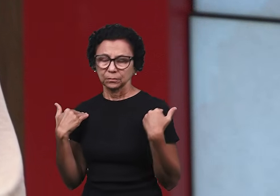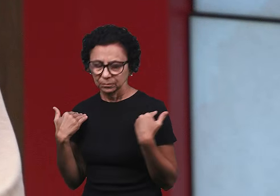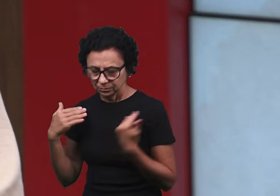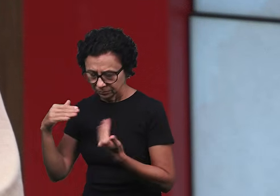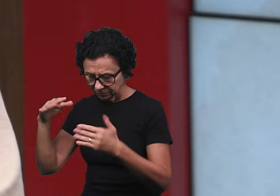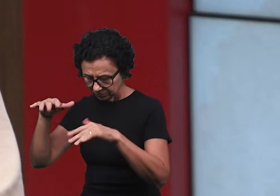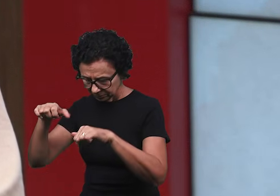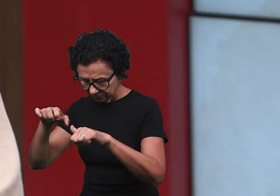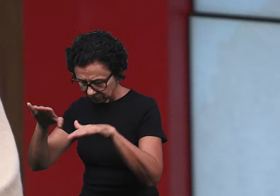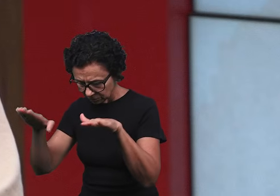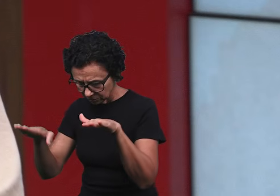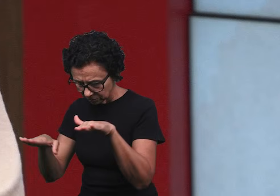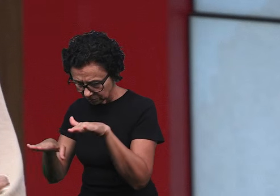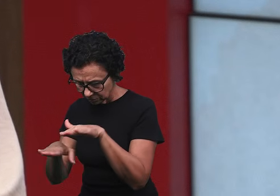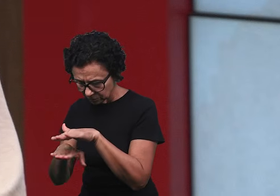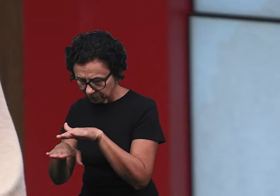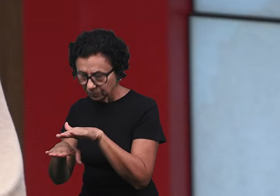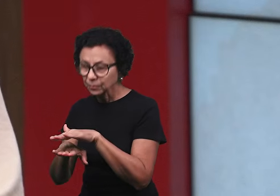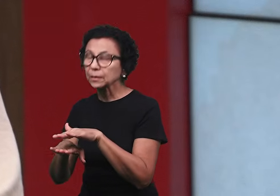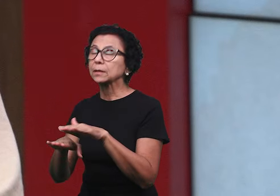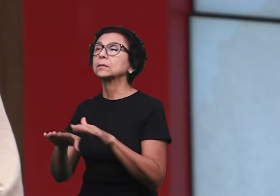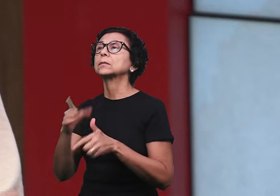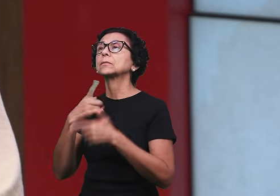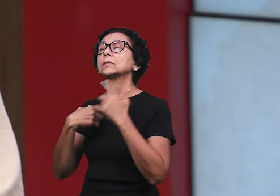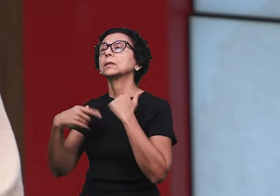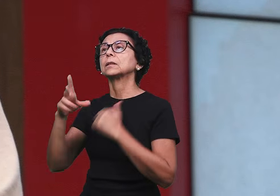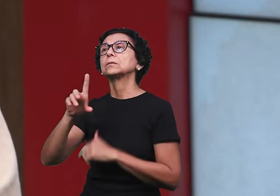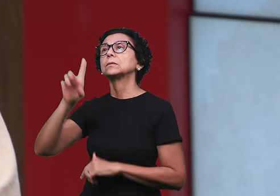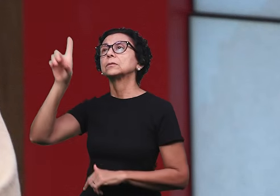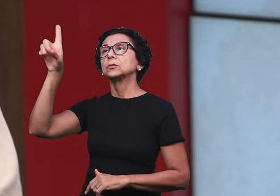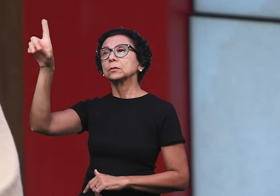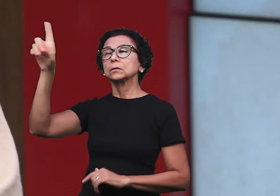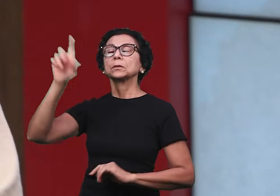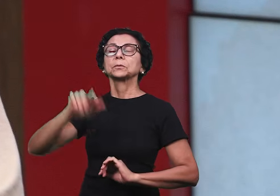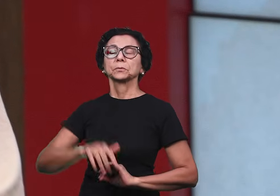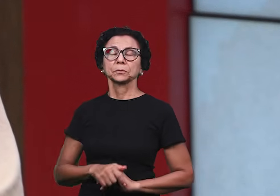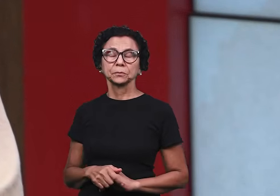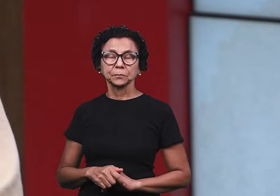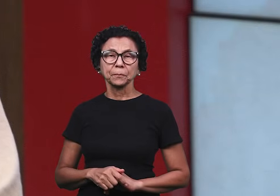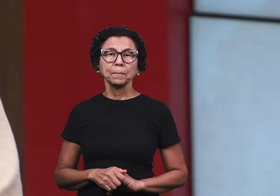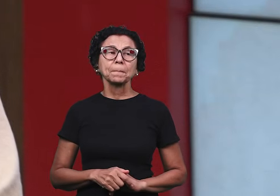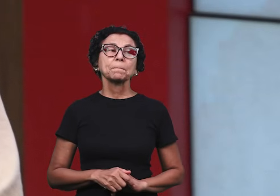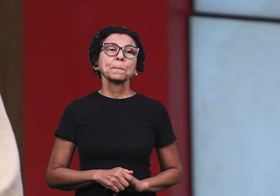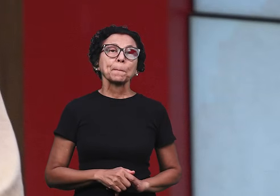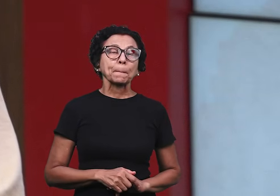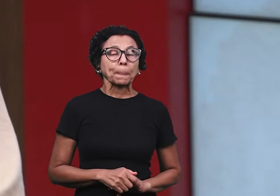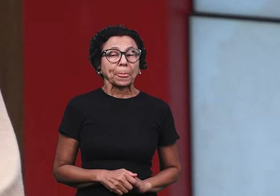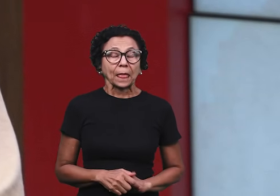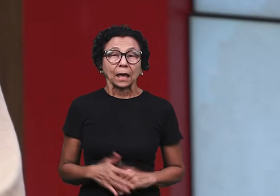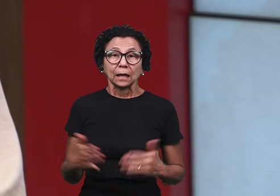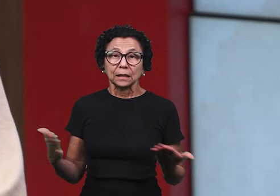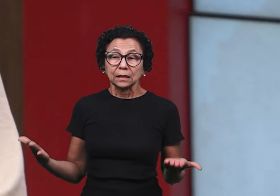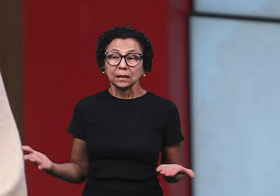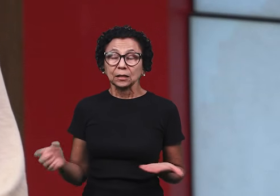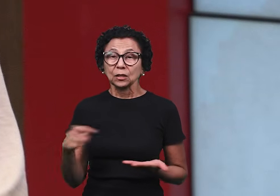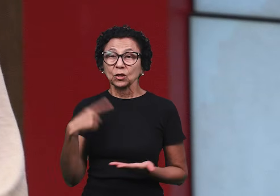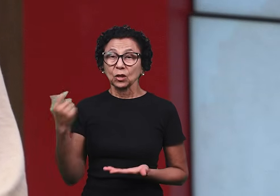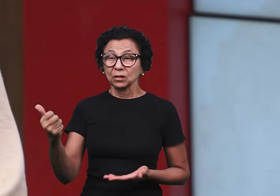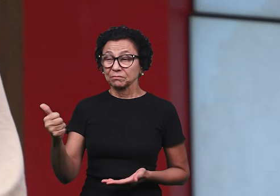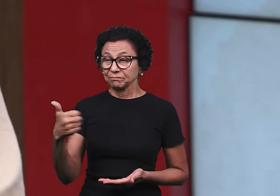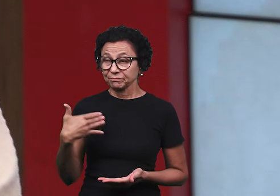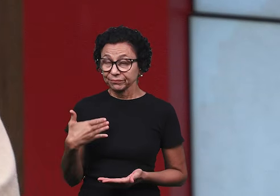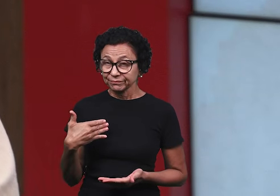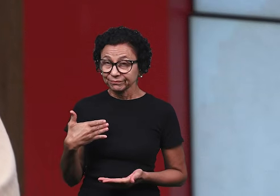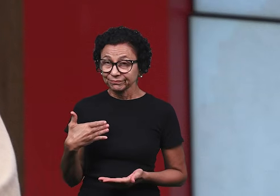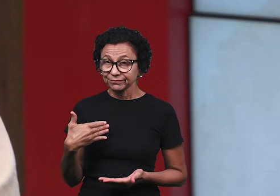realmente prostrados, submetidos, submissos à vontade de Deus. Enquanto nós entendemos que nós não somos